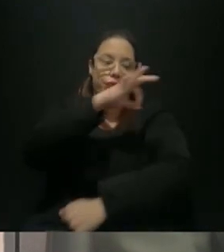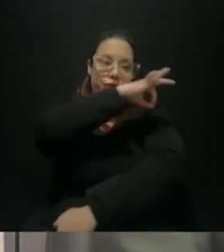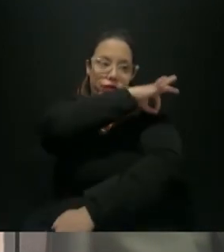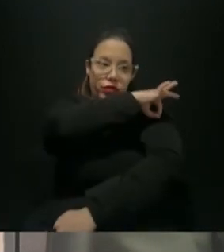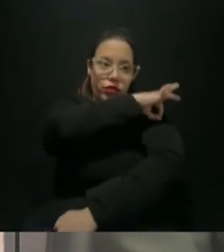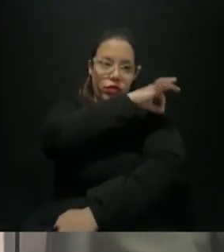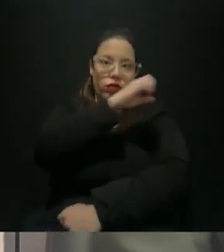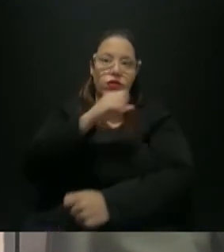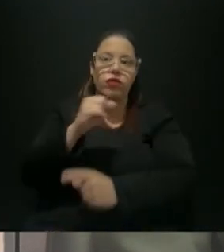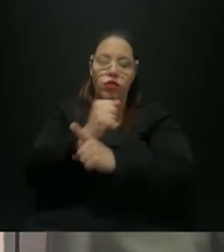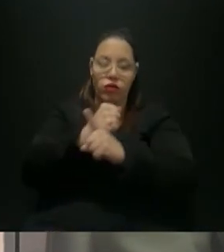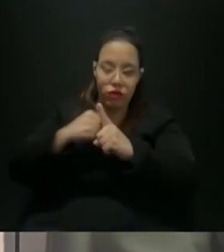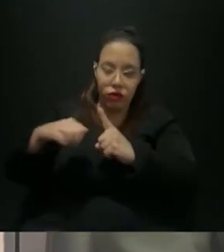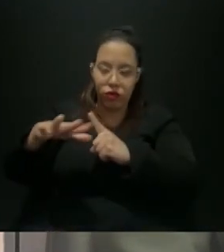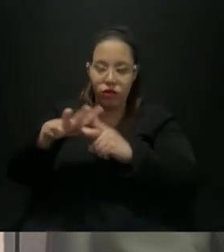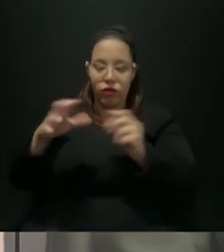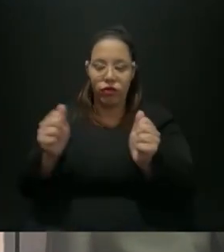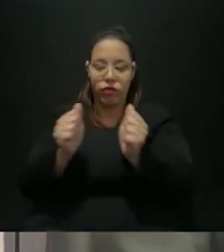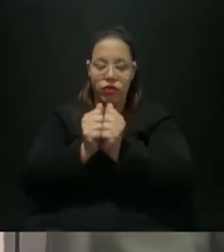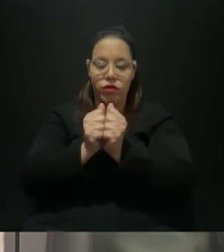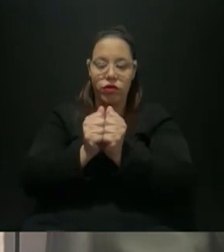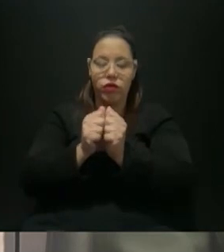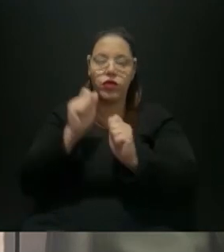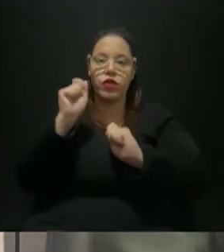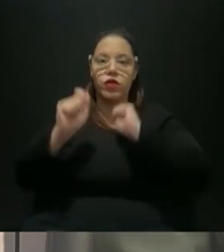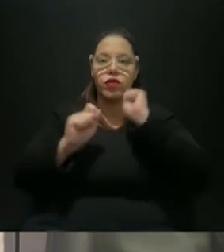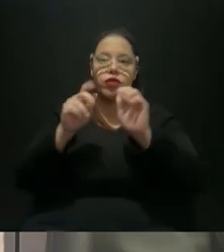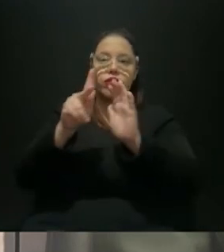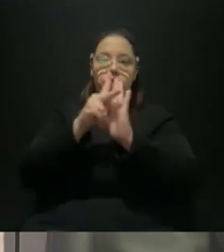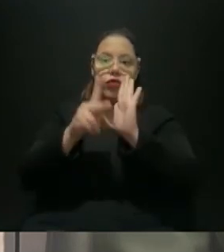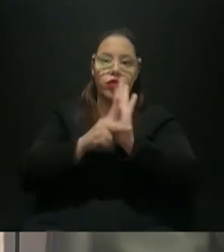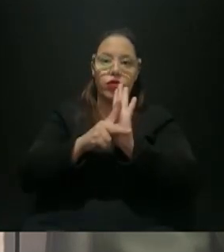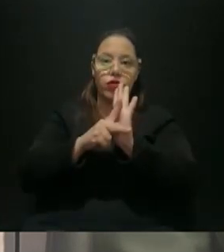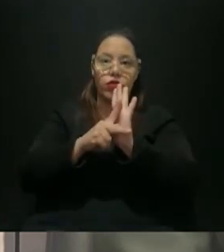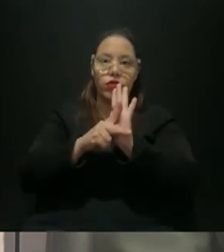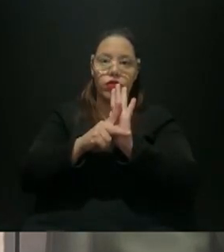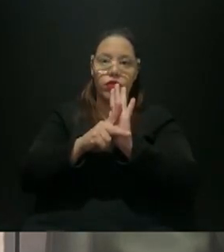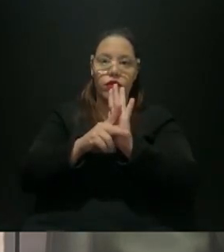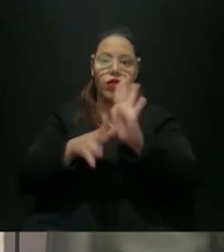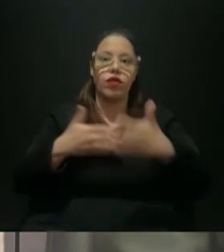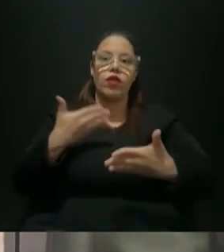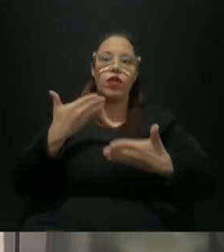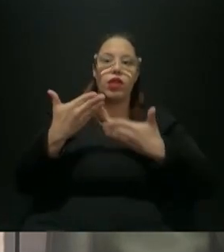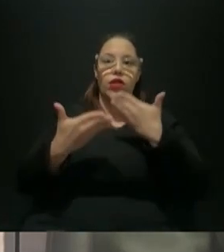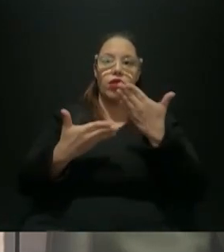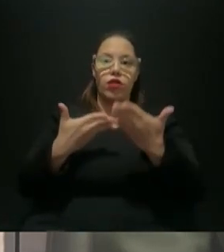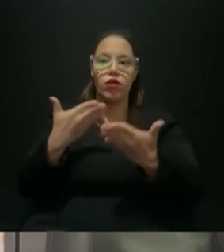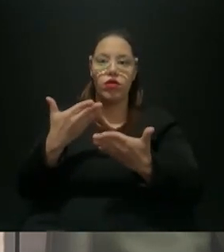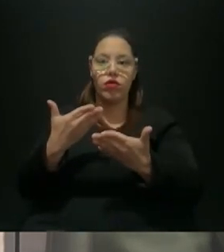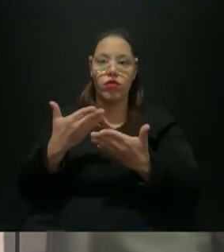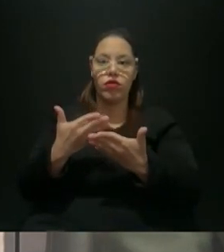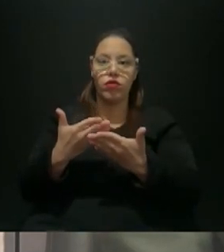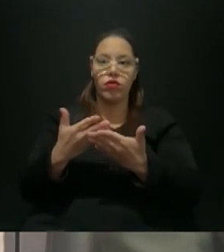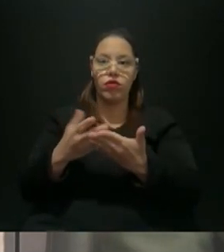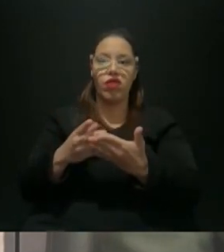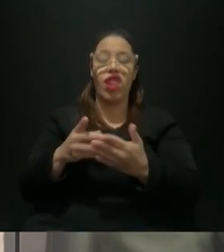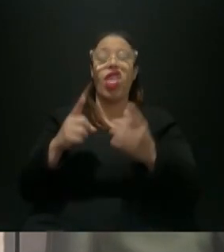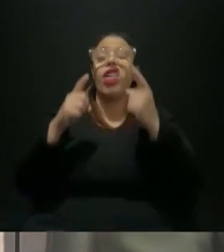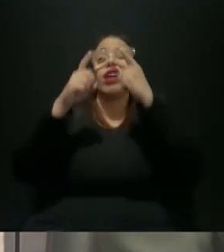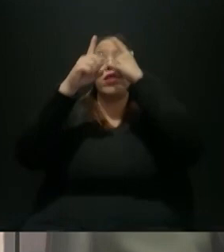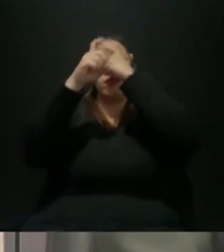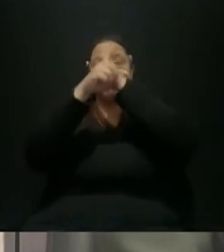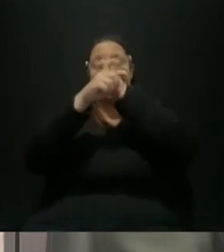sociedade. Então a gente está falando de um plano que ele é intersetorial, ele é transversal, e o que já dificulta. Por quê? Porque